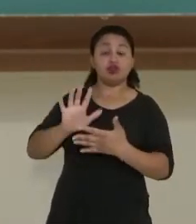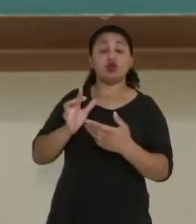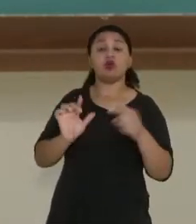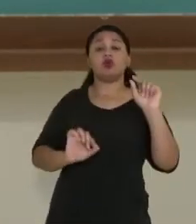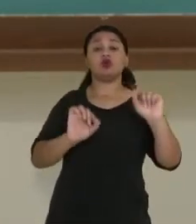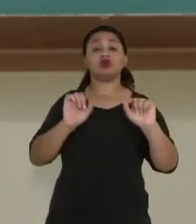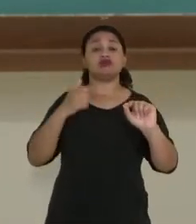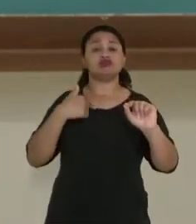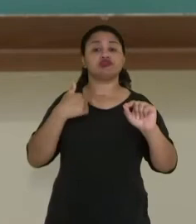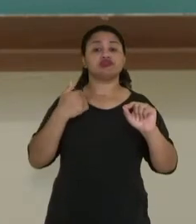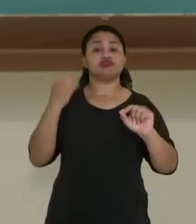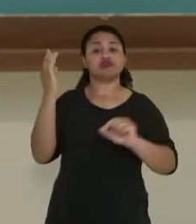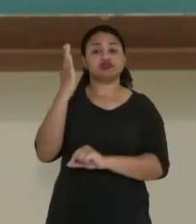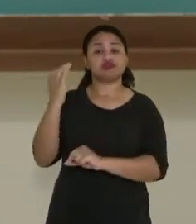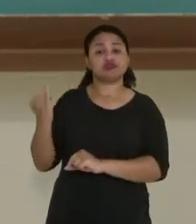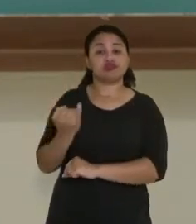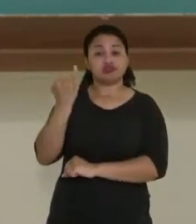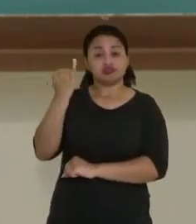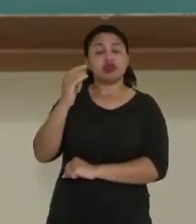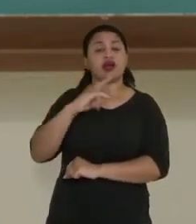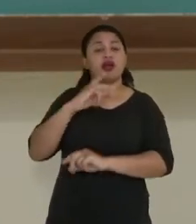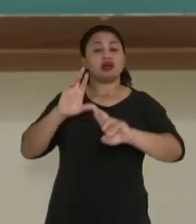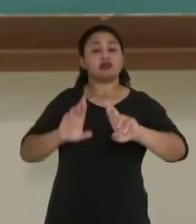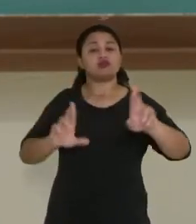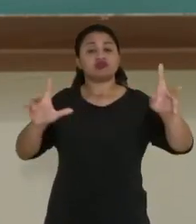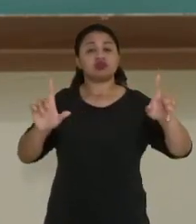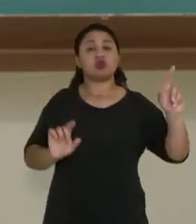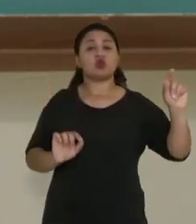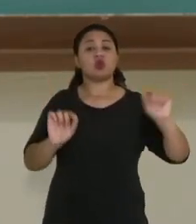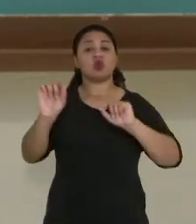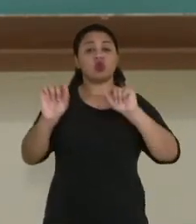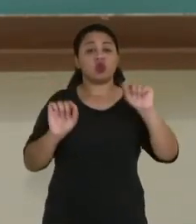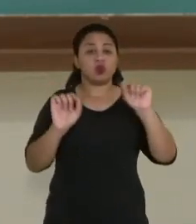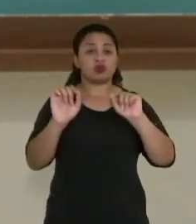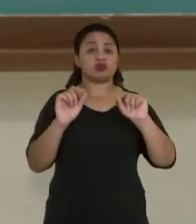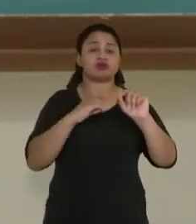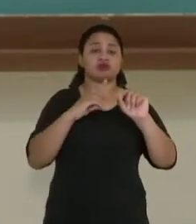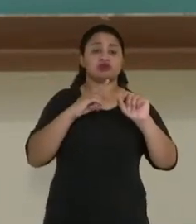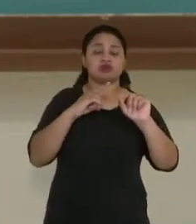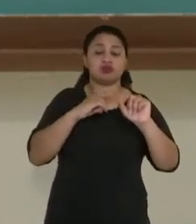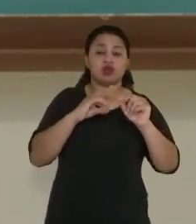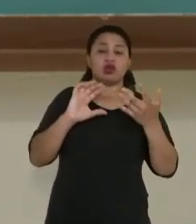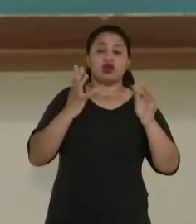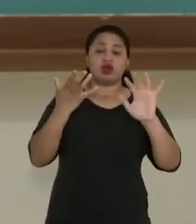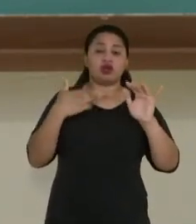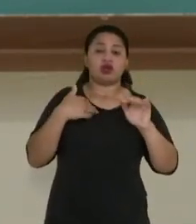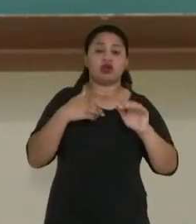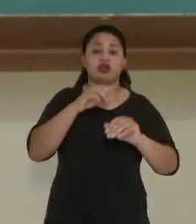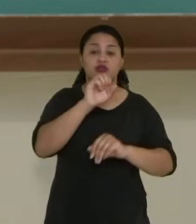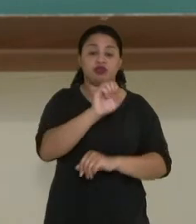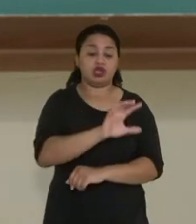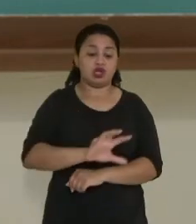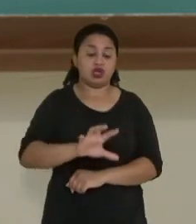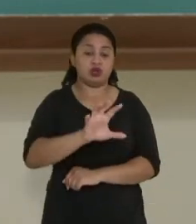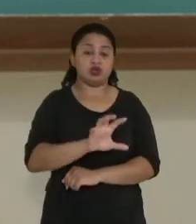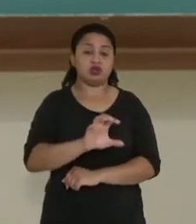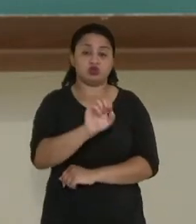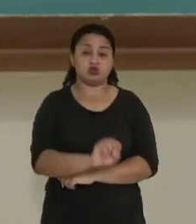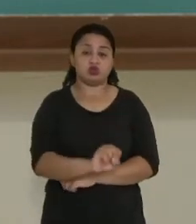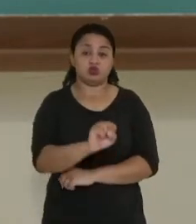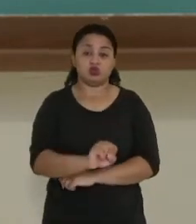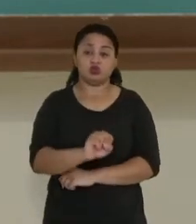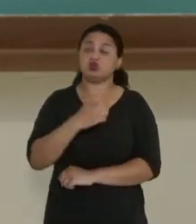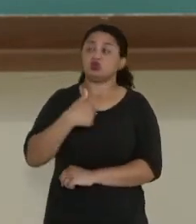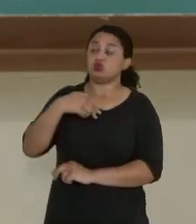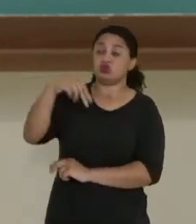fator importante difere, né, ou faz a diferença entre o clima da região sul e da região nordeste?